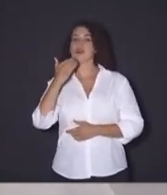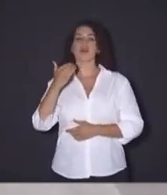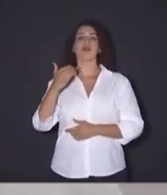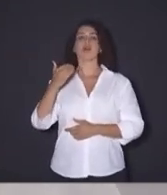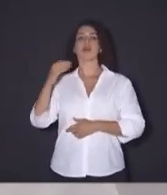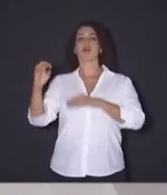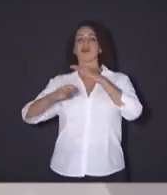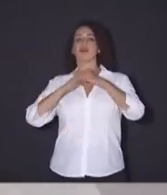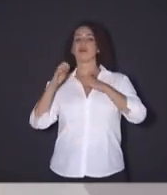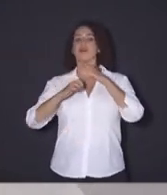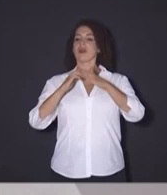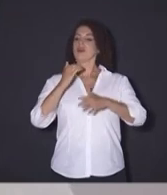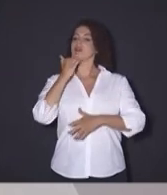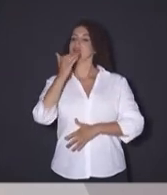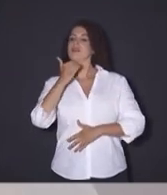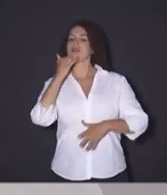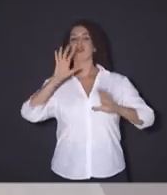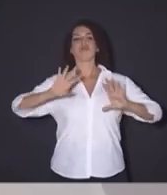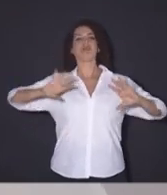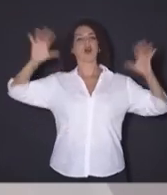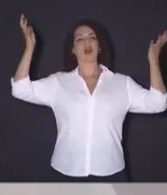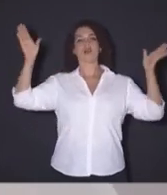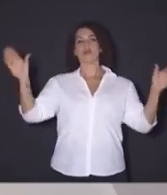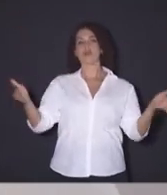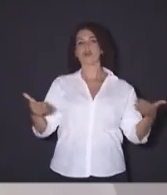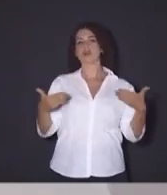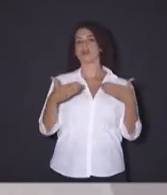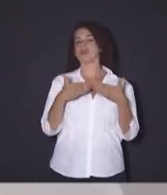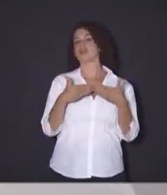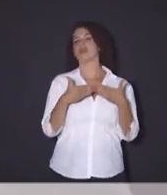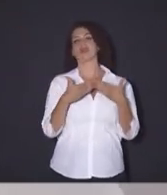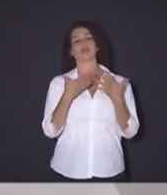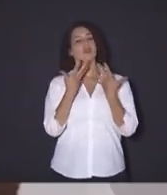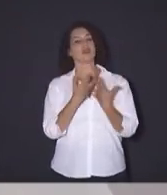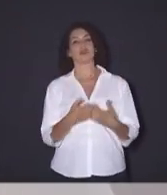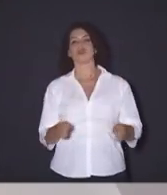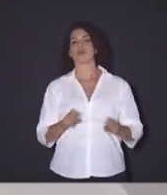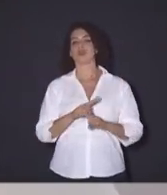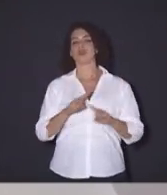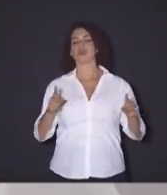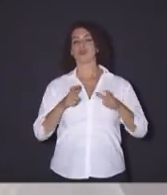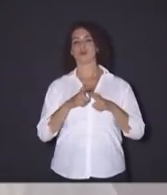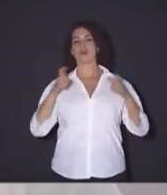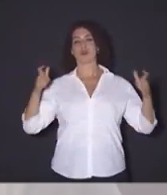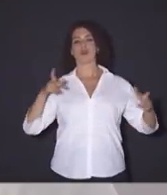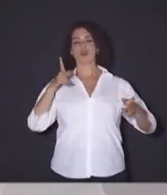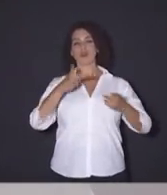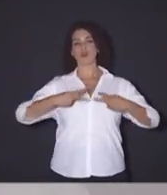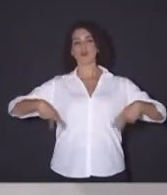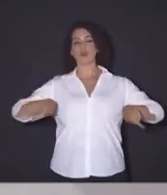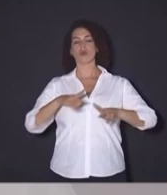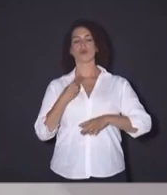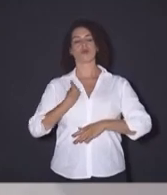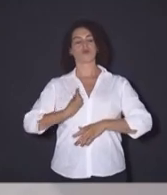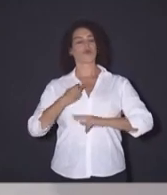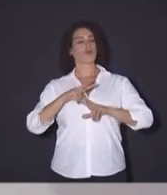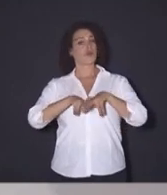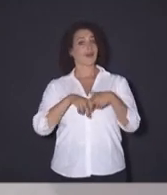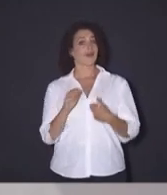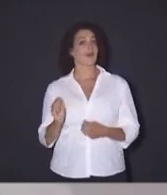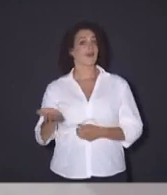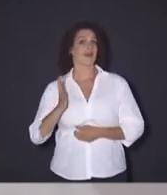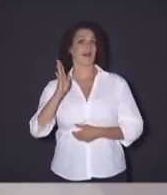sem passar por festas fechadas que não permitem que a maioria da população esteja presente porque é caro para